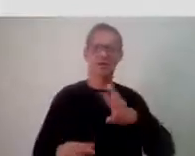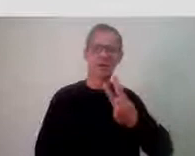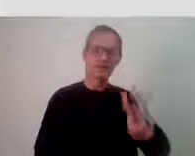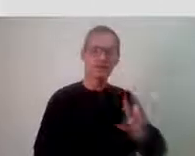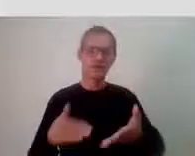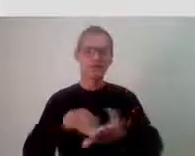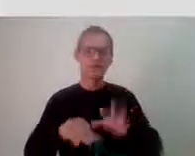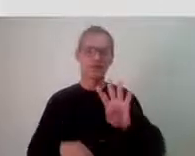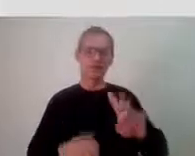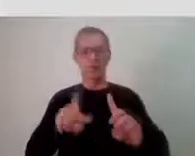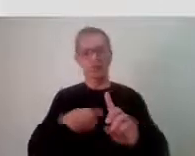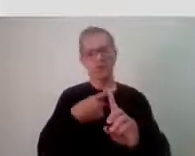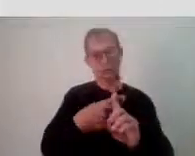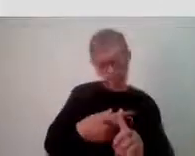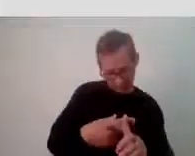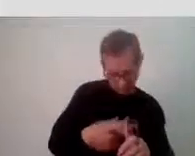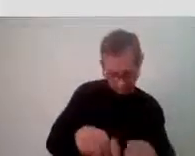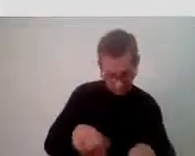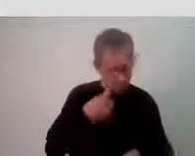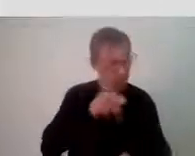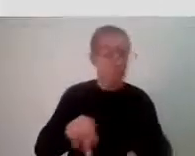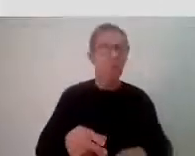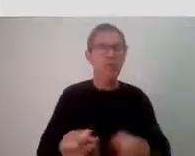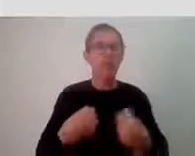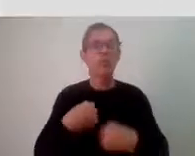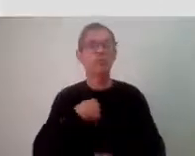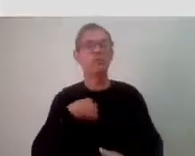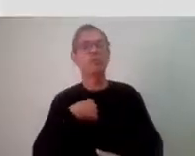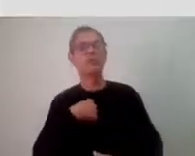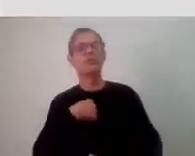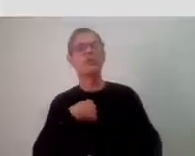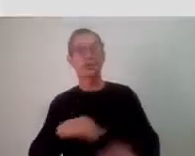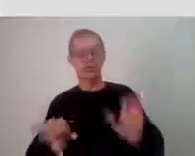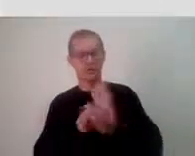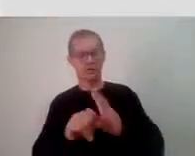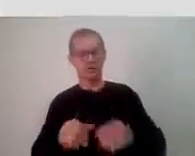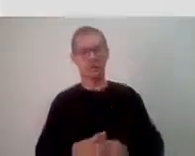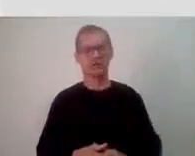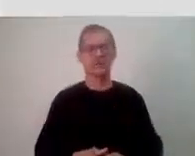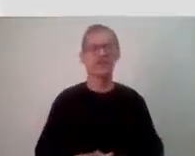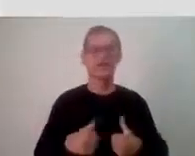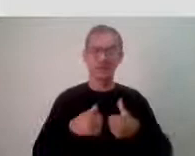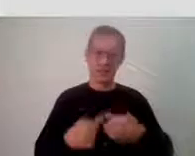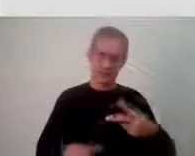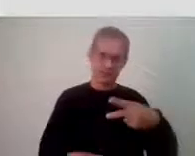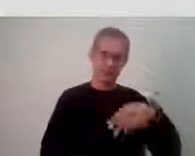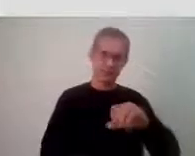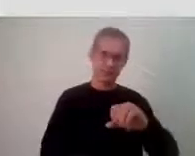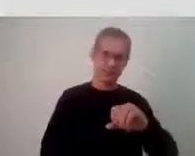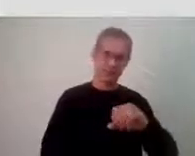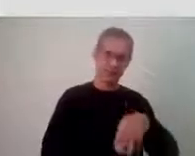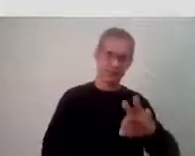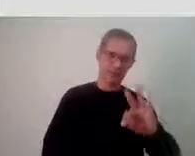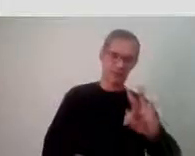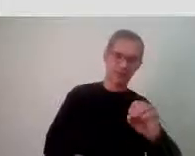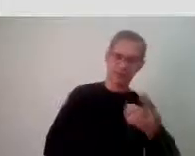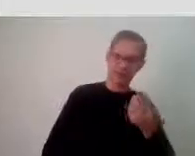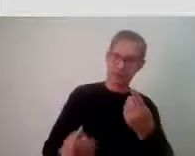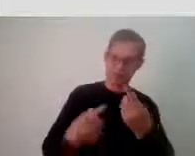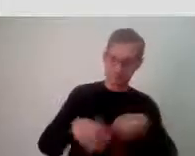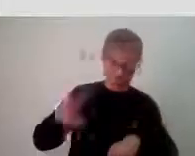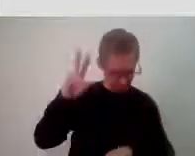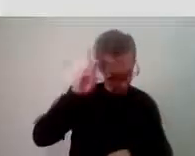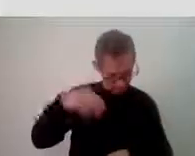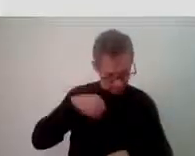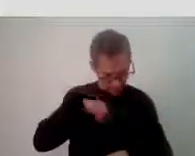a 4 é positiva. Ô, professora, como que eu vou descobrir esse ponto aí quando ela muda? Lembre-se,